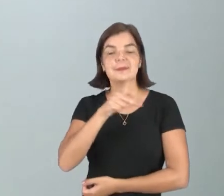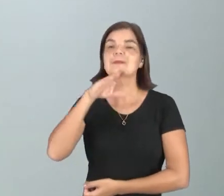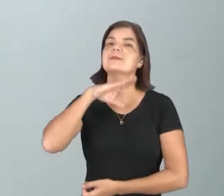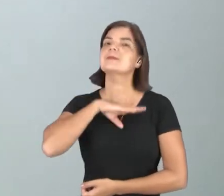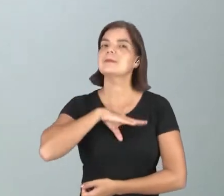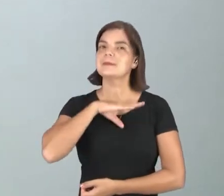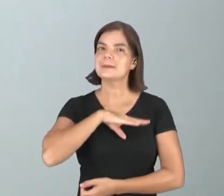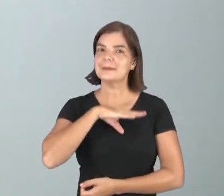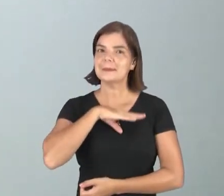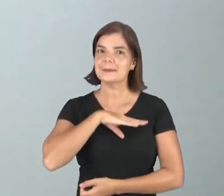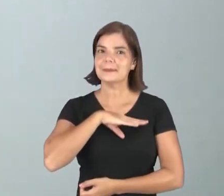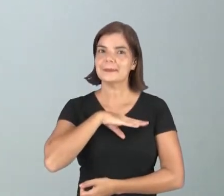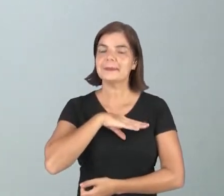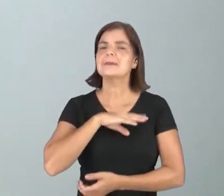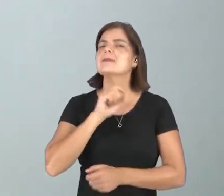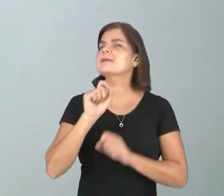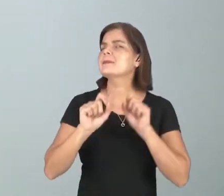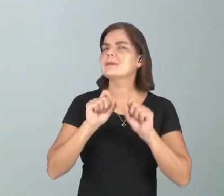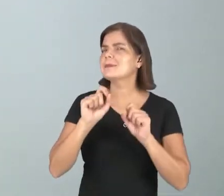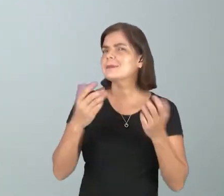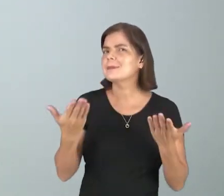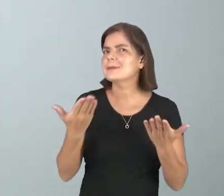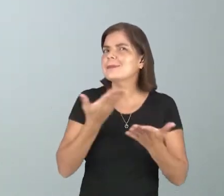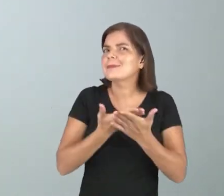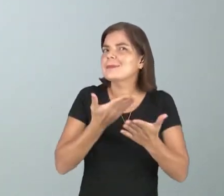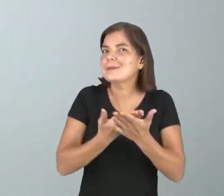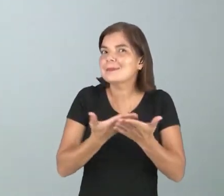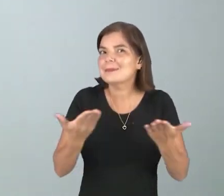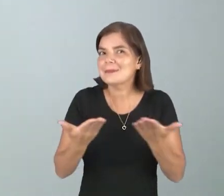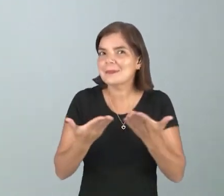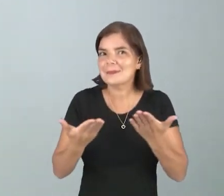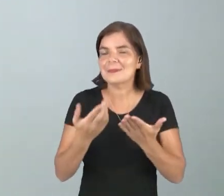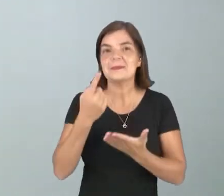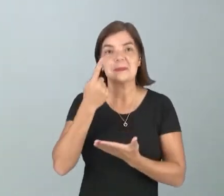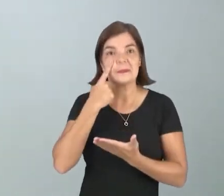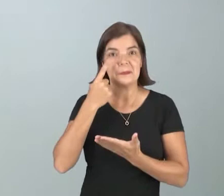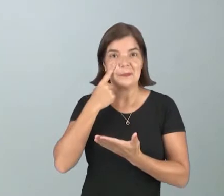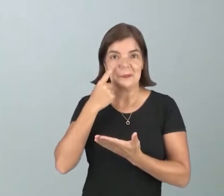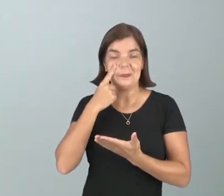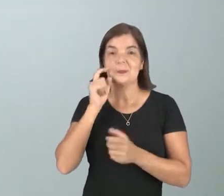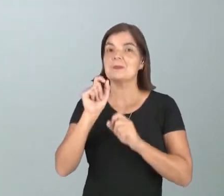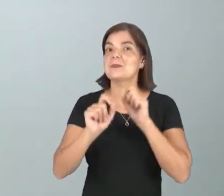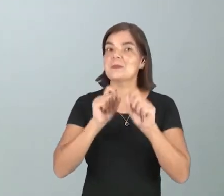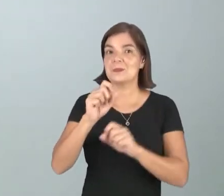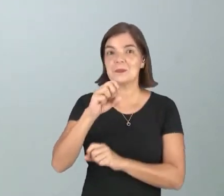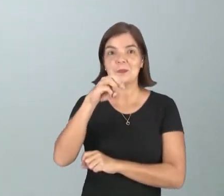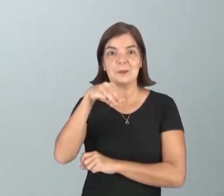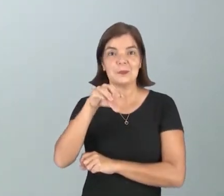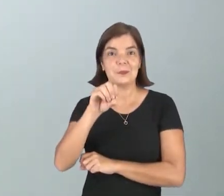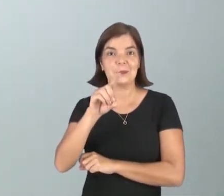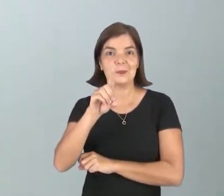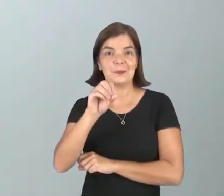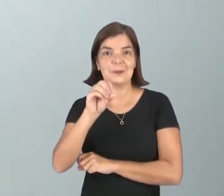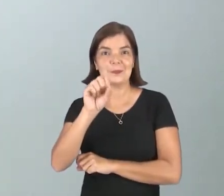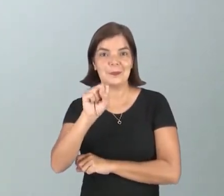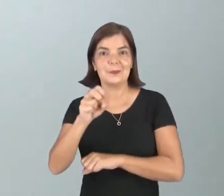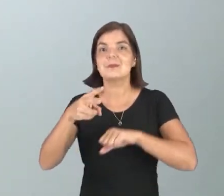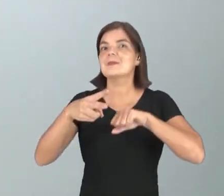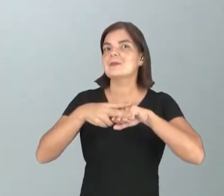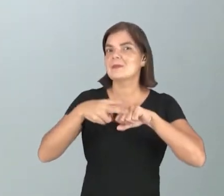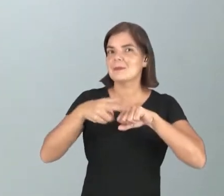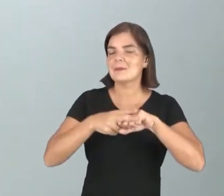língua portuguesa e o que nós vamos estudar Nesta aula nós vamos falar sobre os modos verbais também